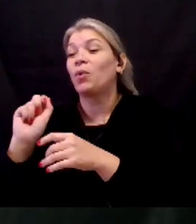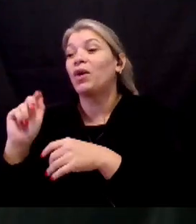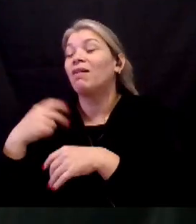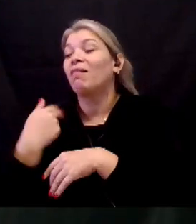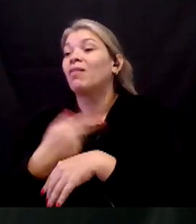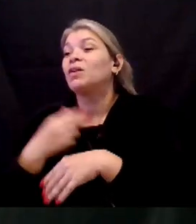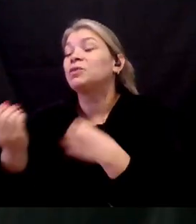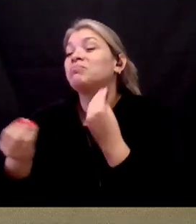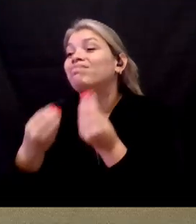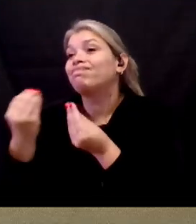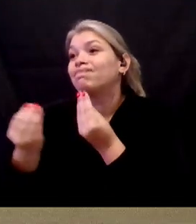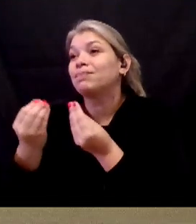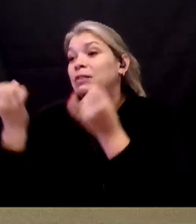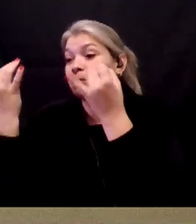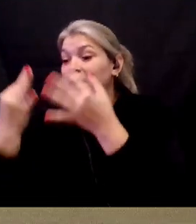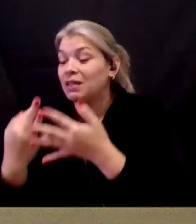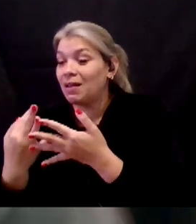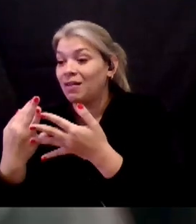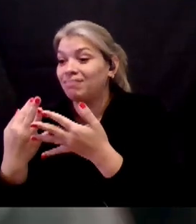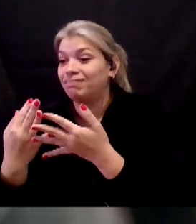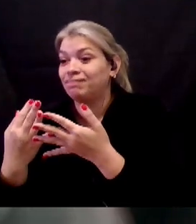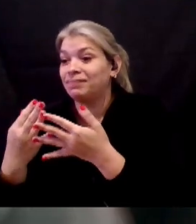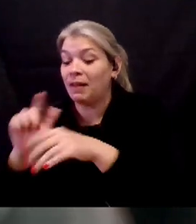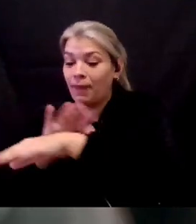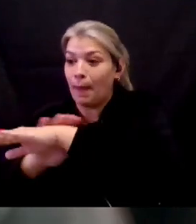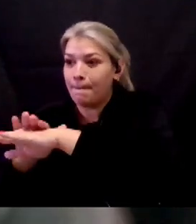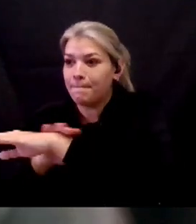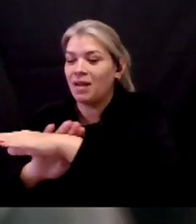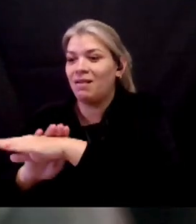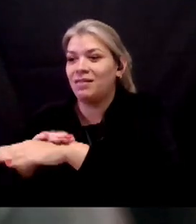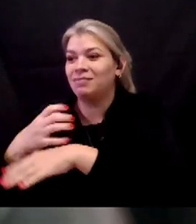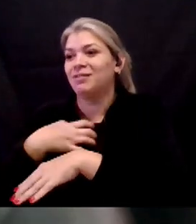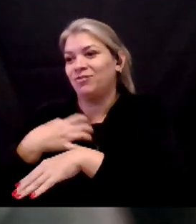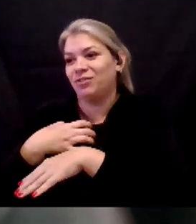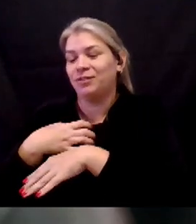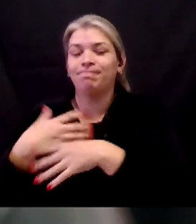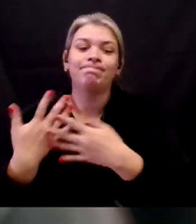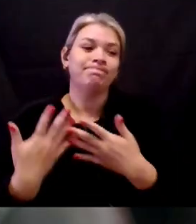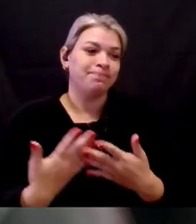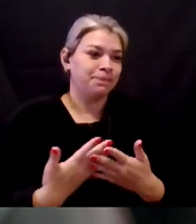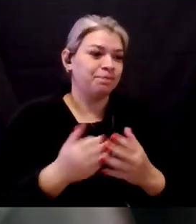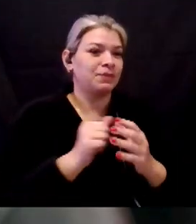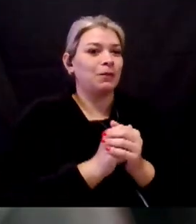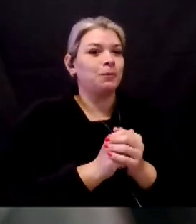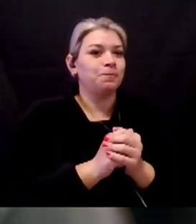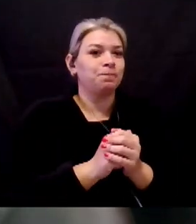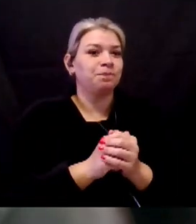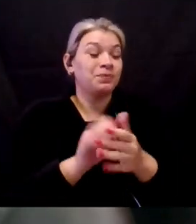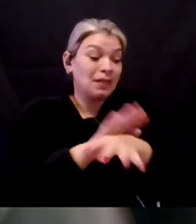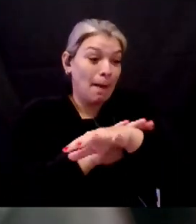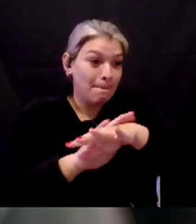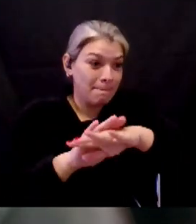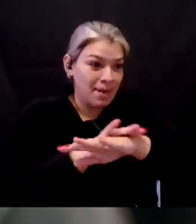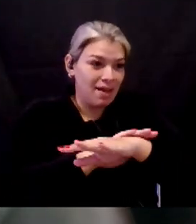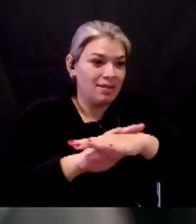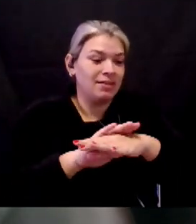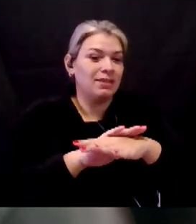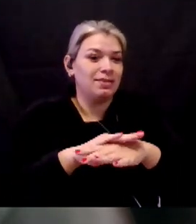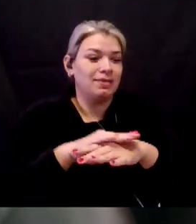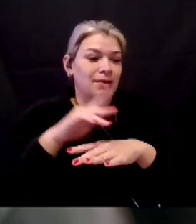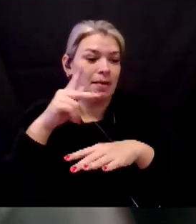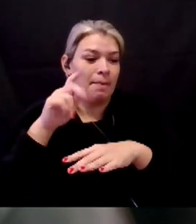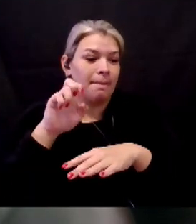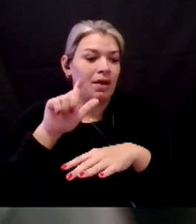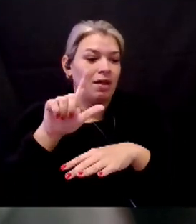pele desses pequenos? Então, Rúbia, a pele da criança ela vai estar em desenvolvimento até 12 anos. Então, a gente